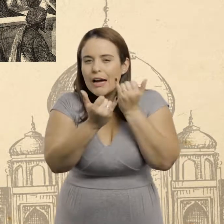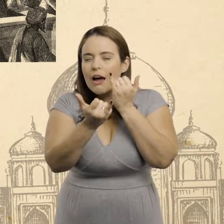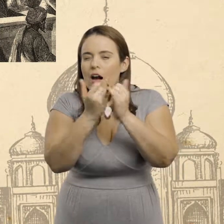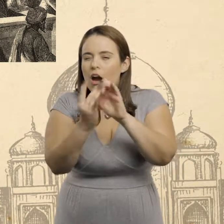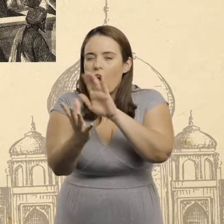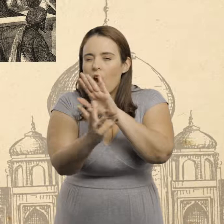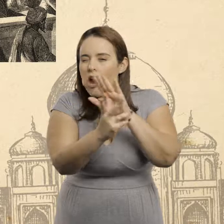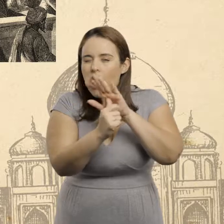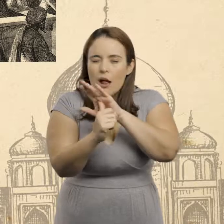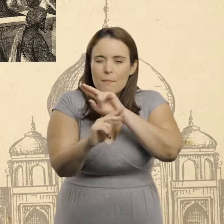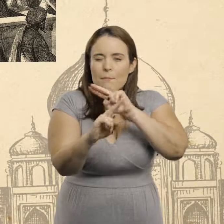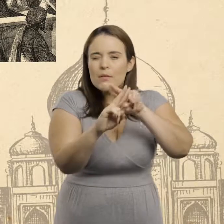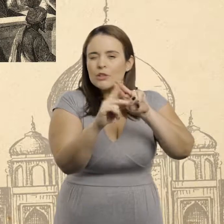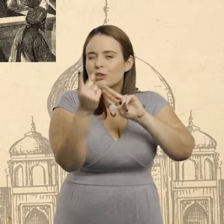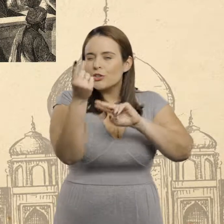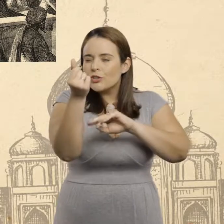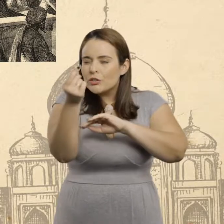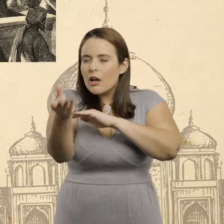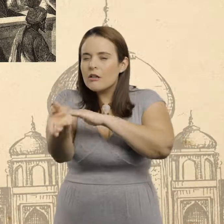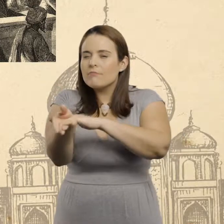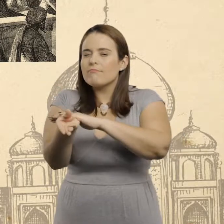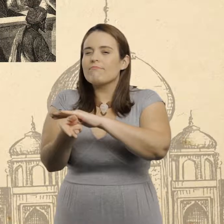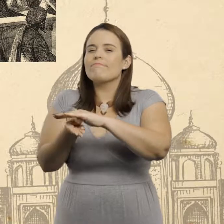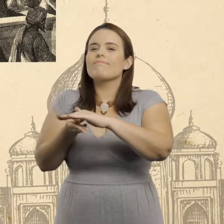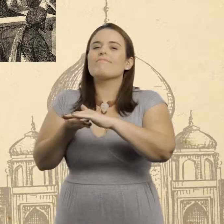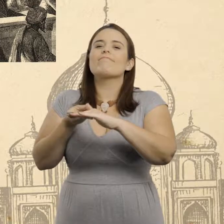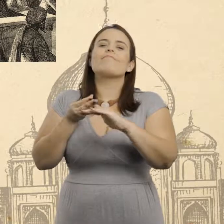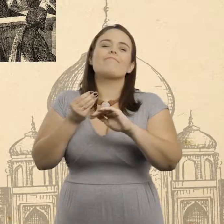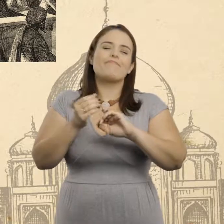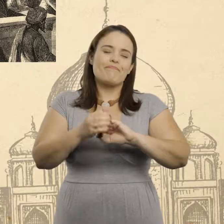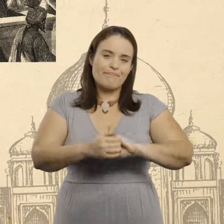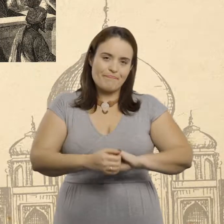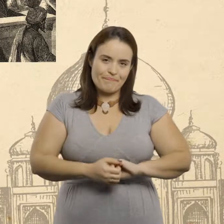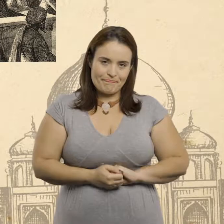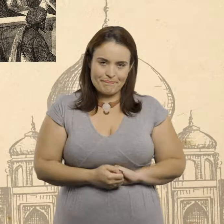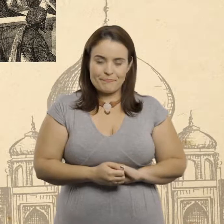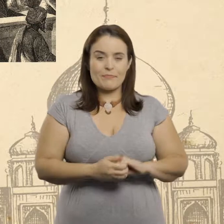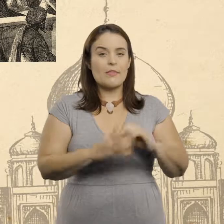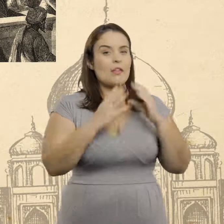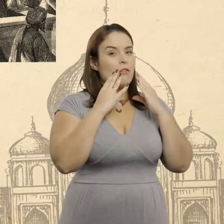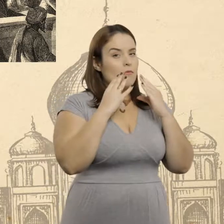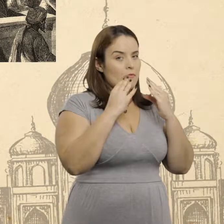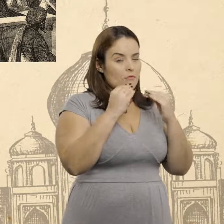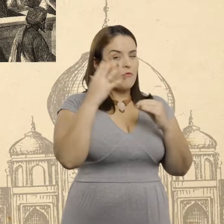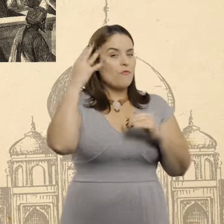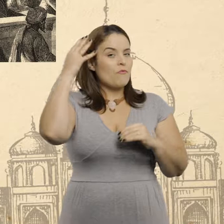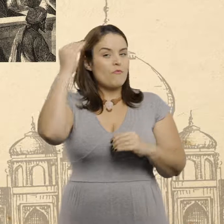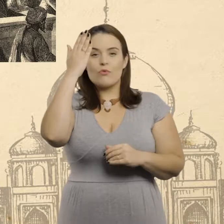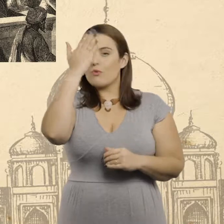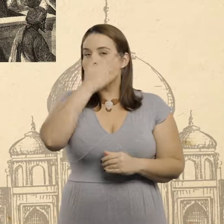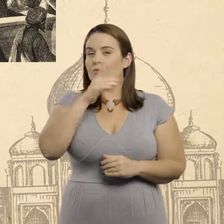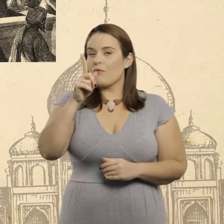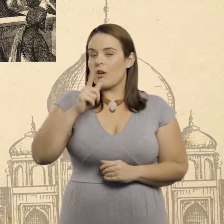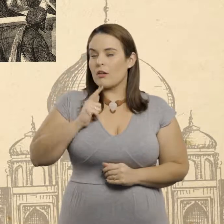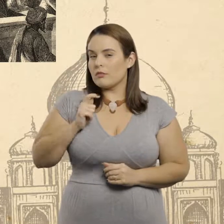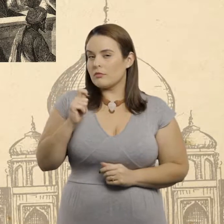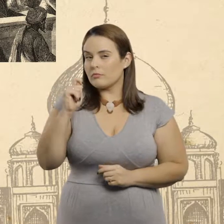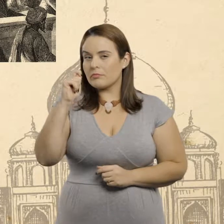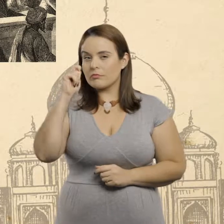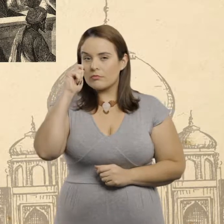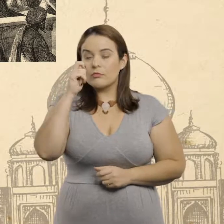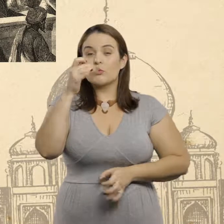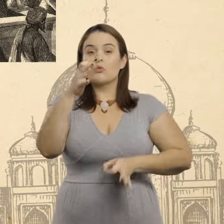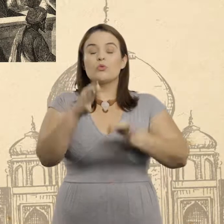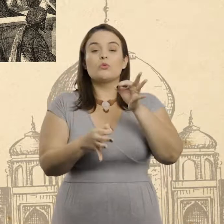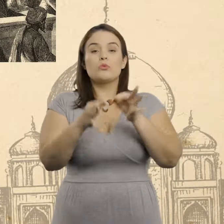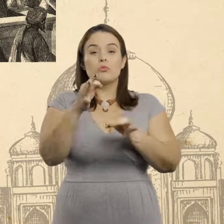detetive Fix estava escondido em um canto da sala. Passepartout e o Sr. Fogg não viram que o detetive estava lá. O